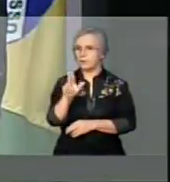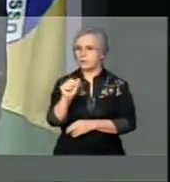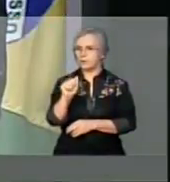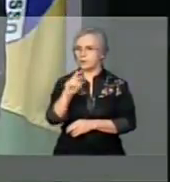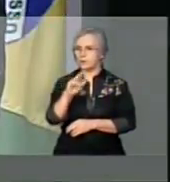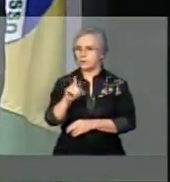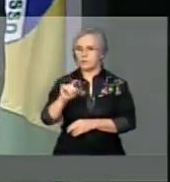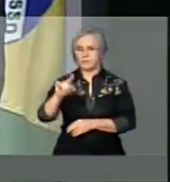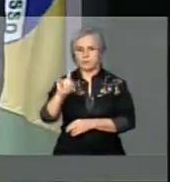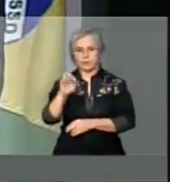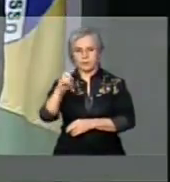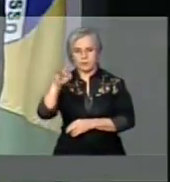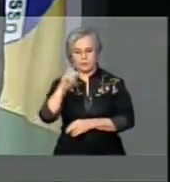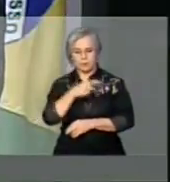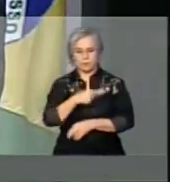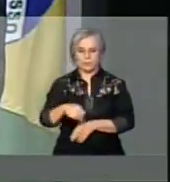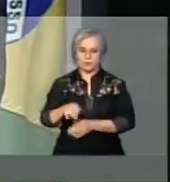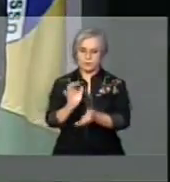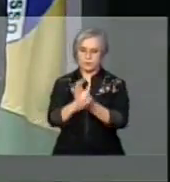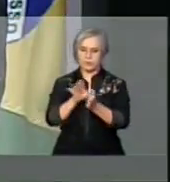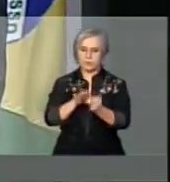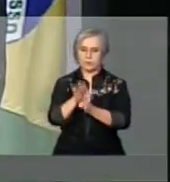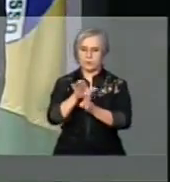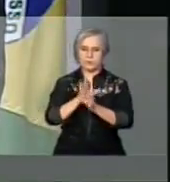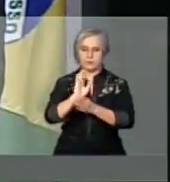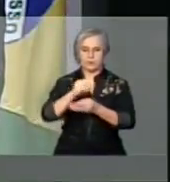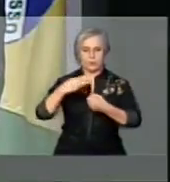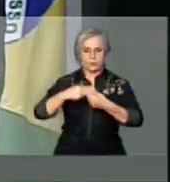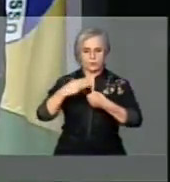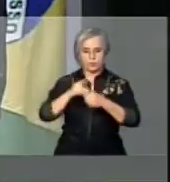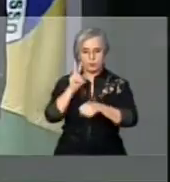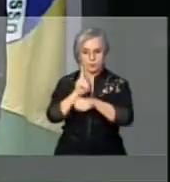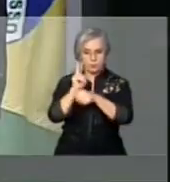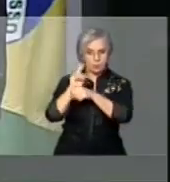Leite, presidente do Conselho Municipal de Conservação do Meio Ambiente,